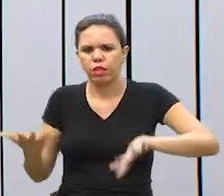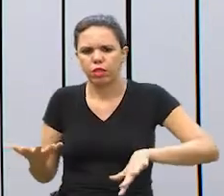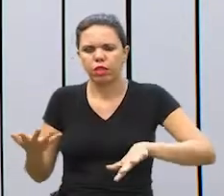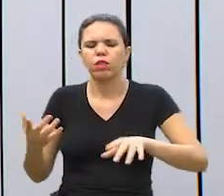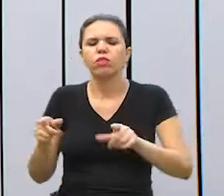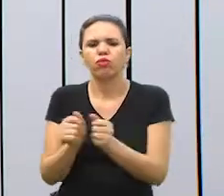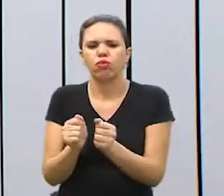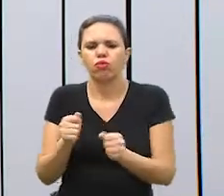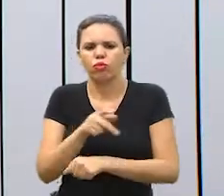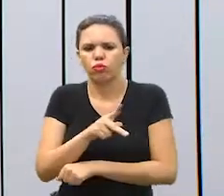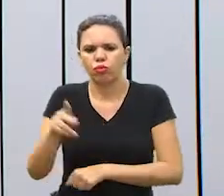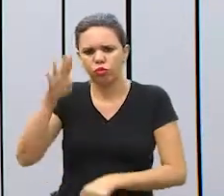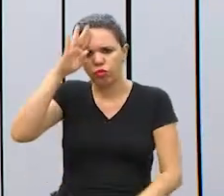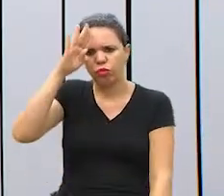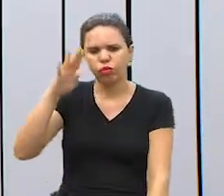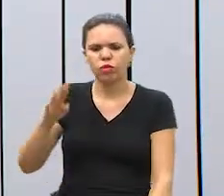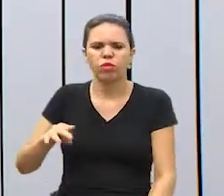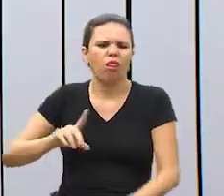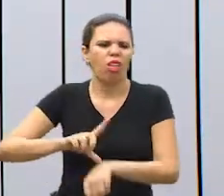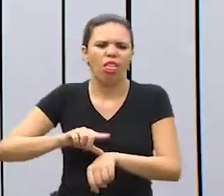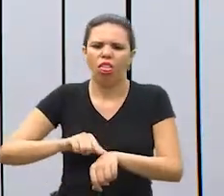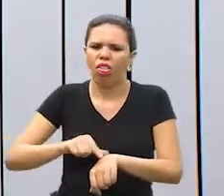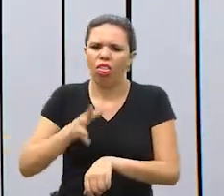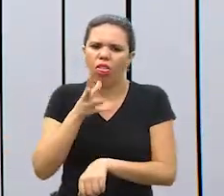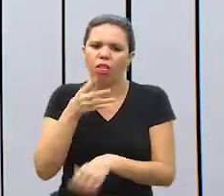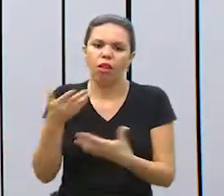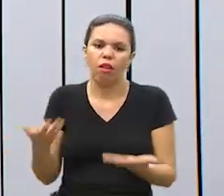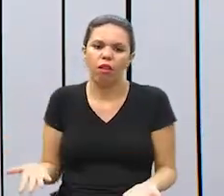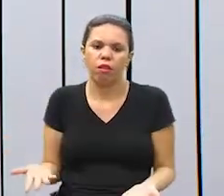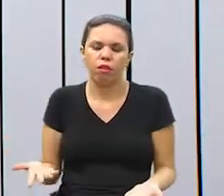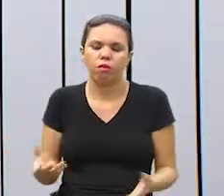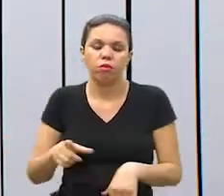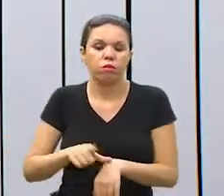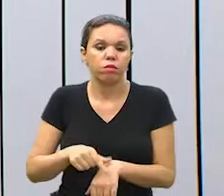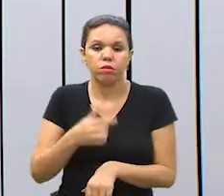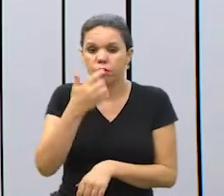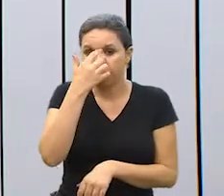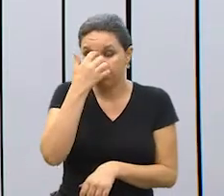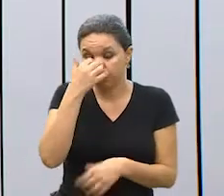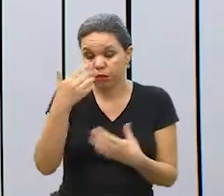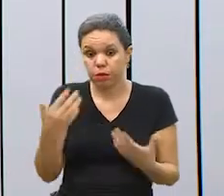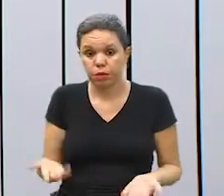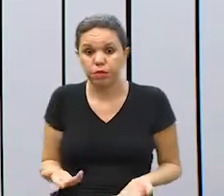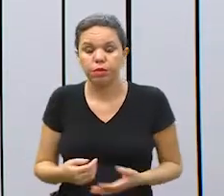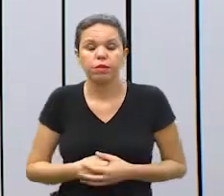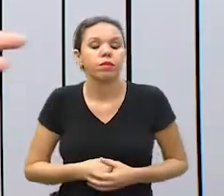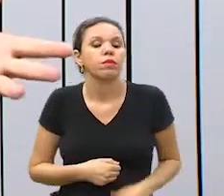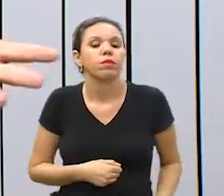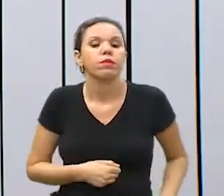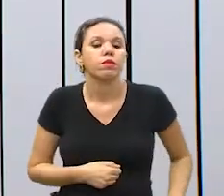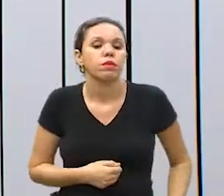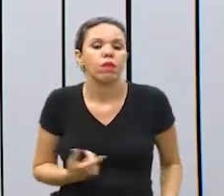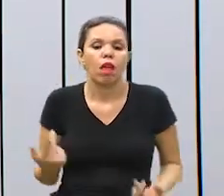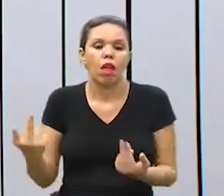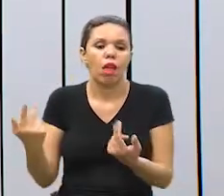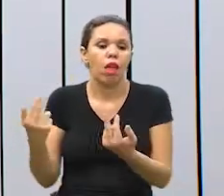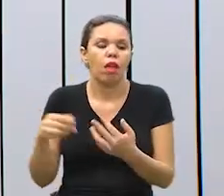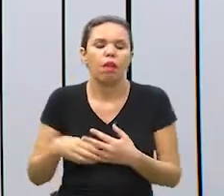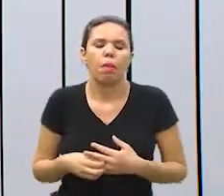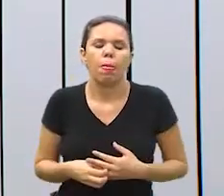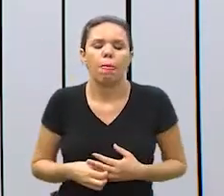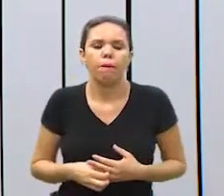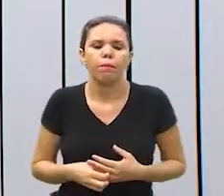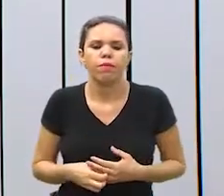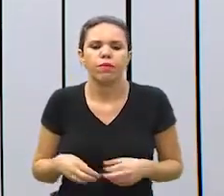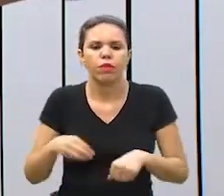juntamente lá com o presidente da República, tarde demais, muito tarde. É a mesma coisa de você